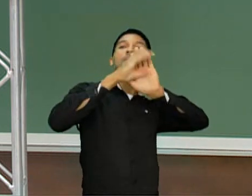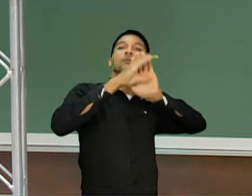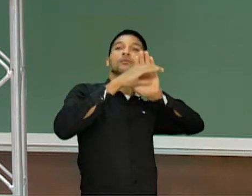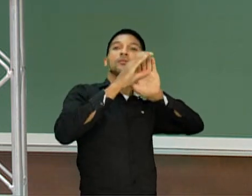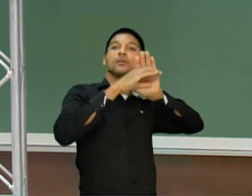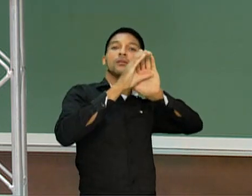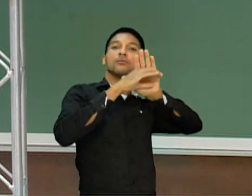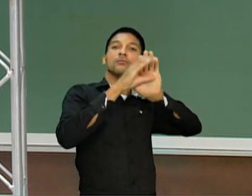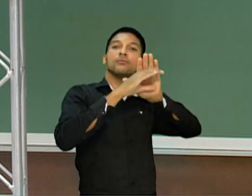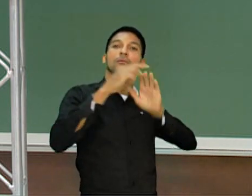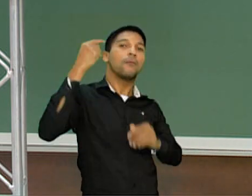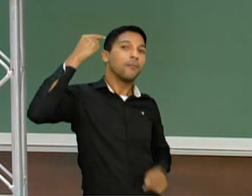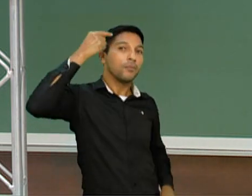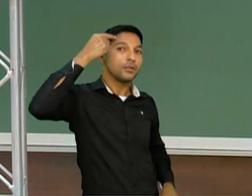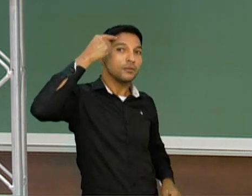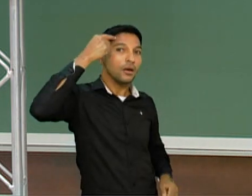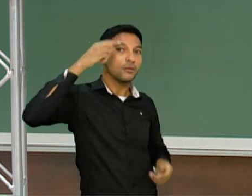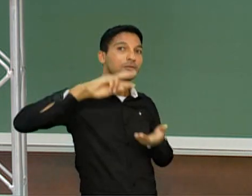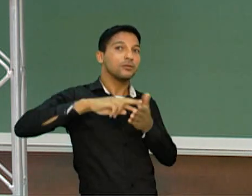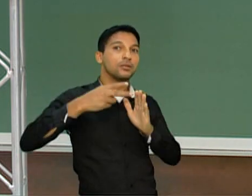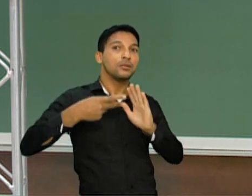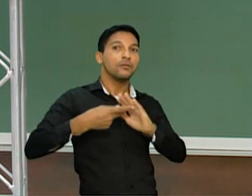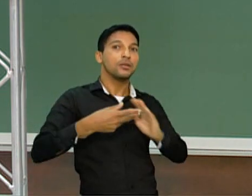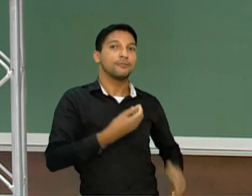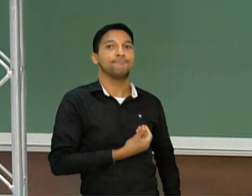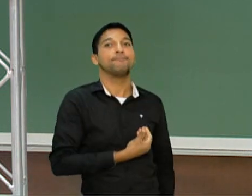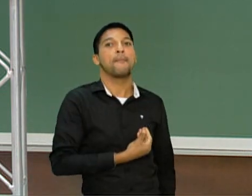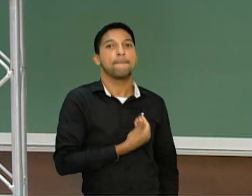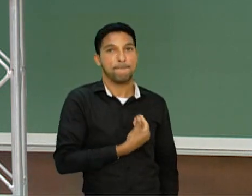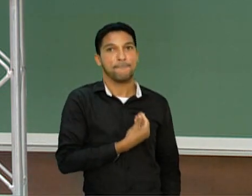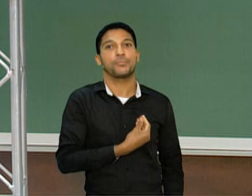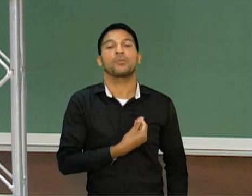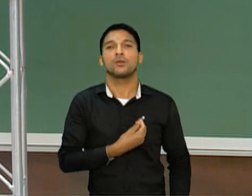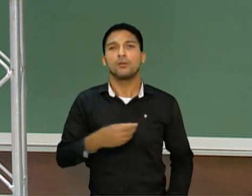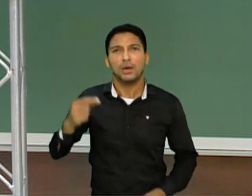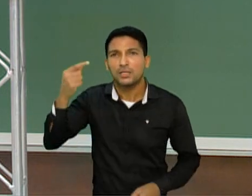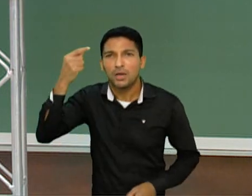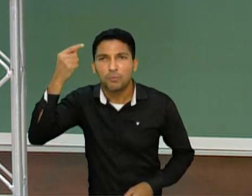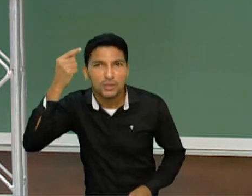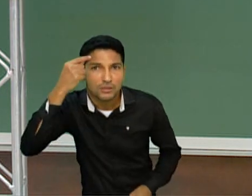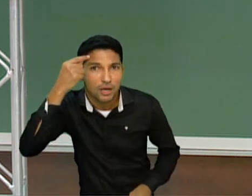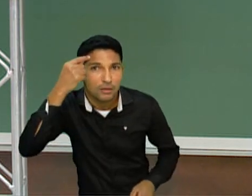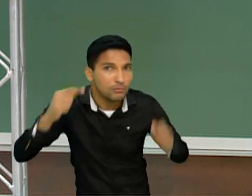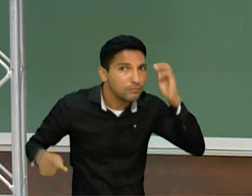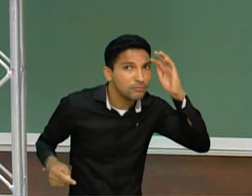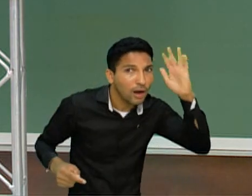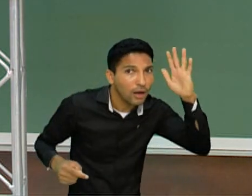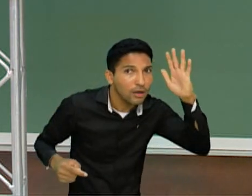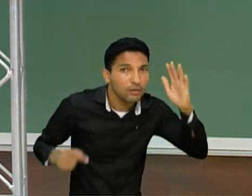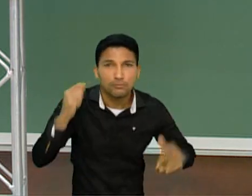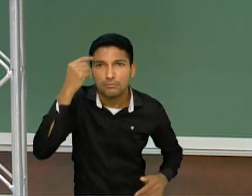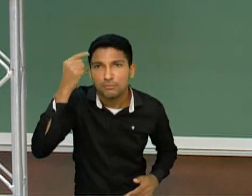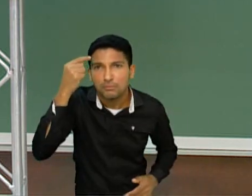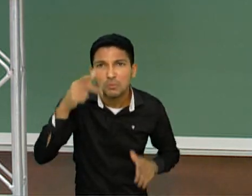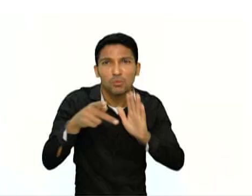ser muito em função disso, de pensarmos o próprio pensamento e de pensarmos a nossa